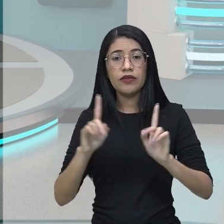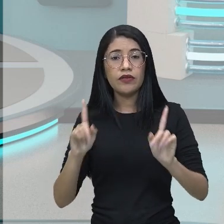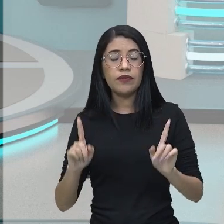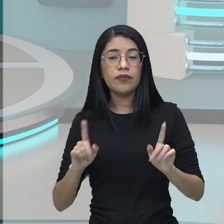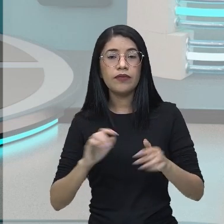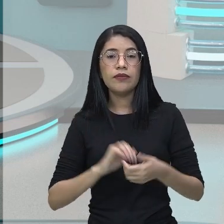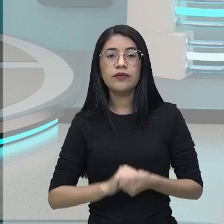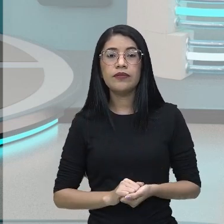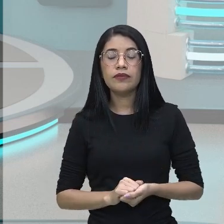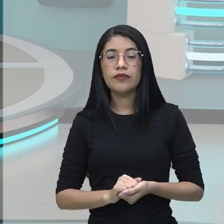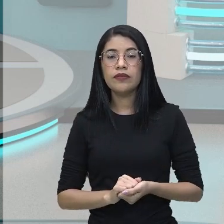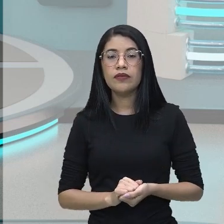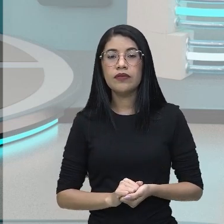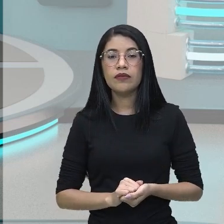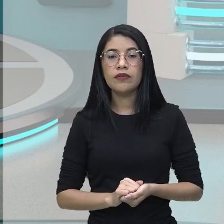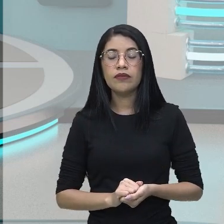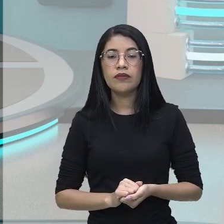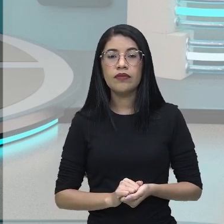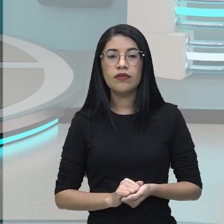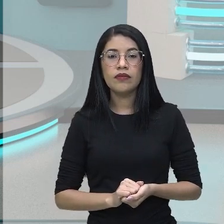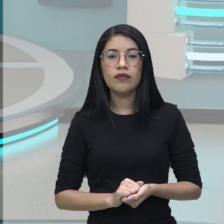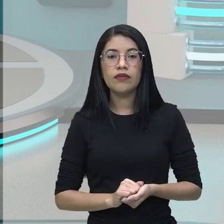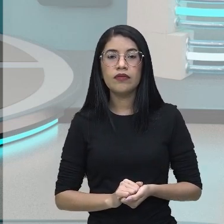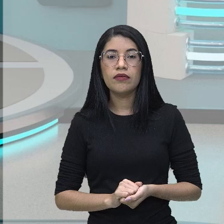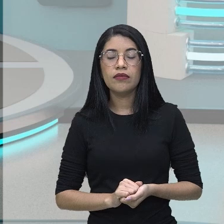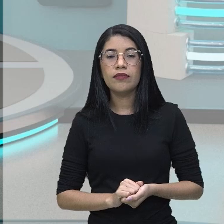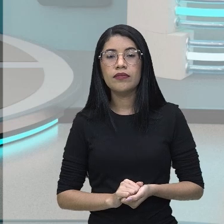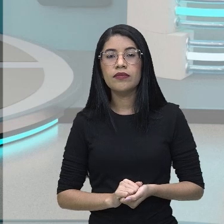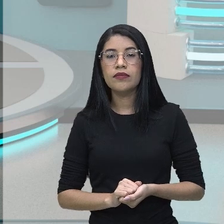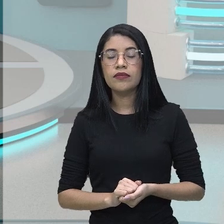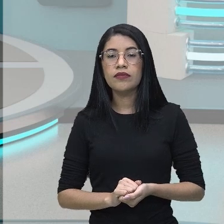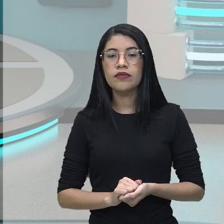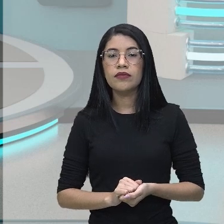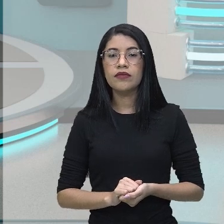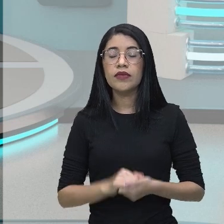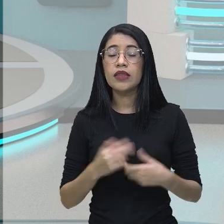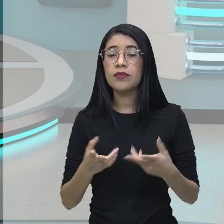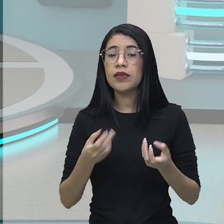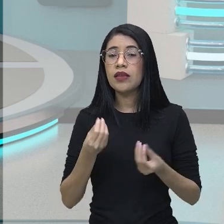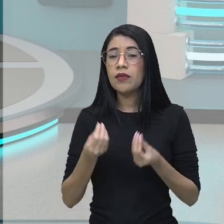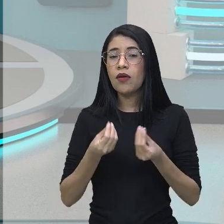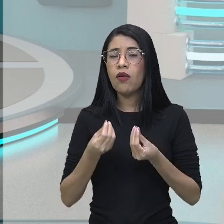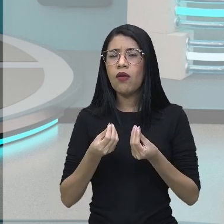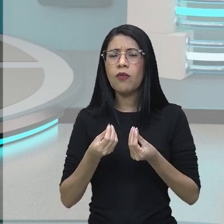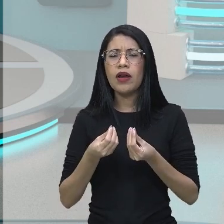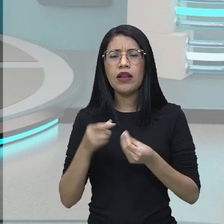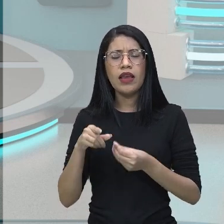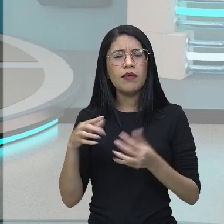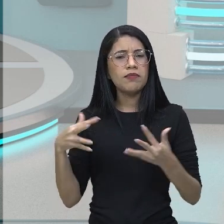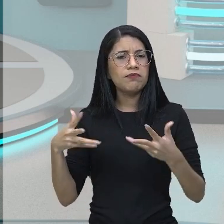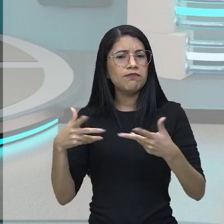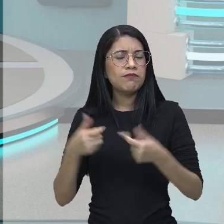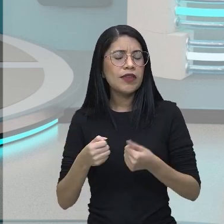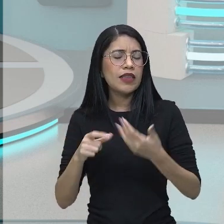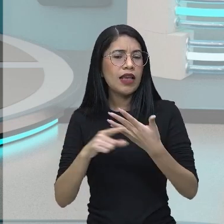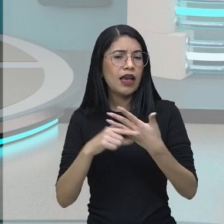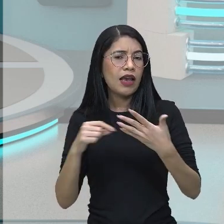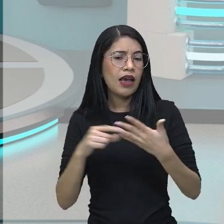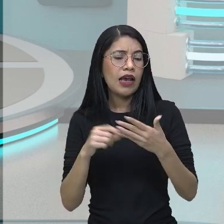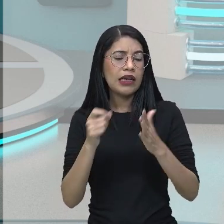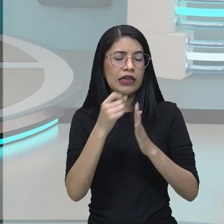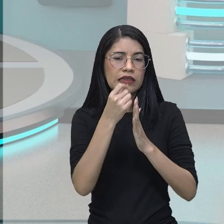essa outra Interpretação para para a palavra Rosa Ok então observe a genialidade e a forma como o autor